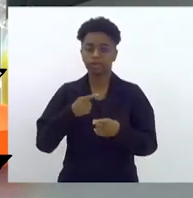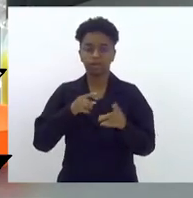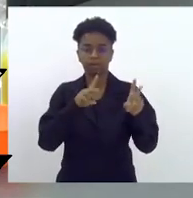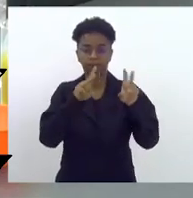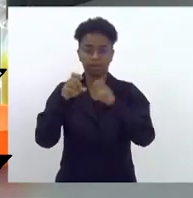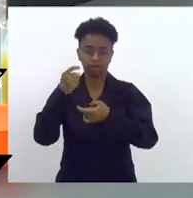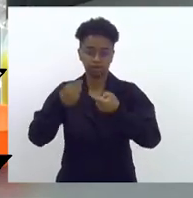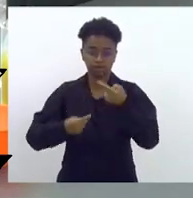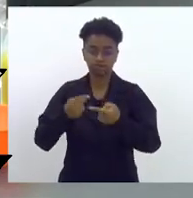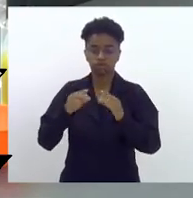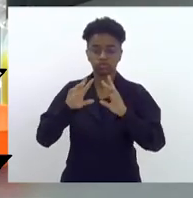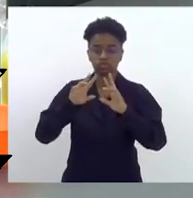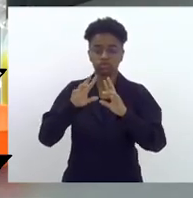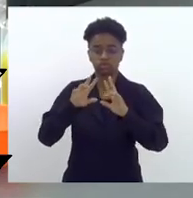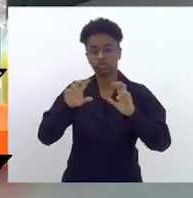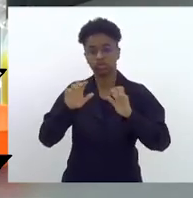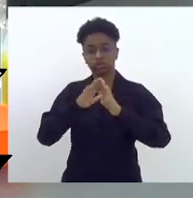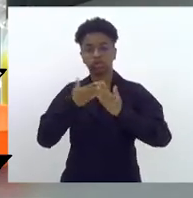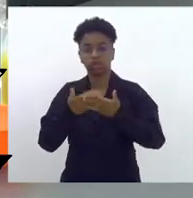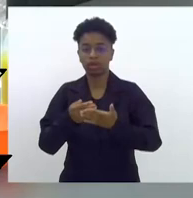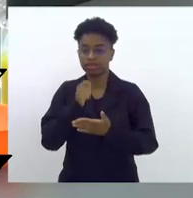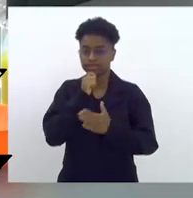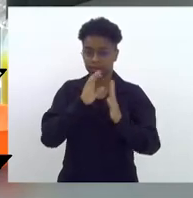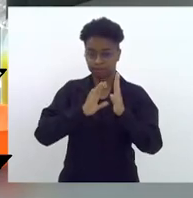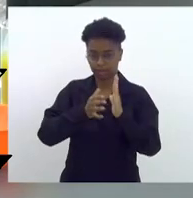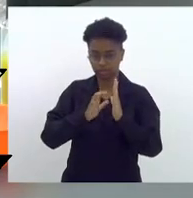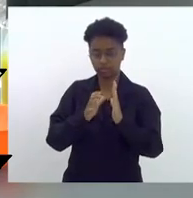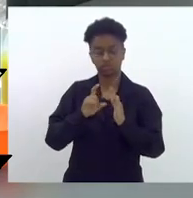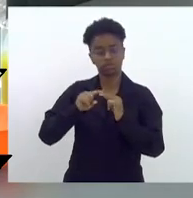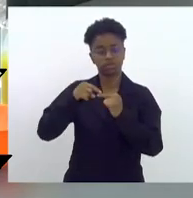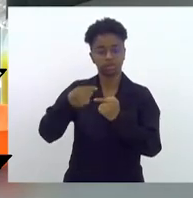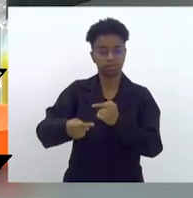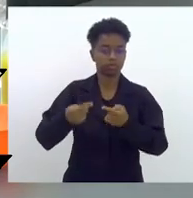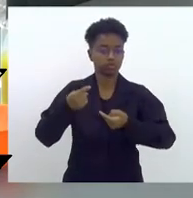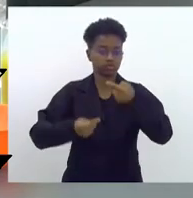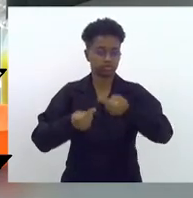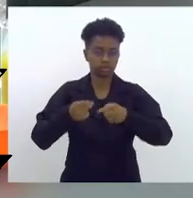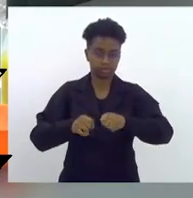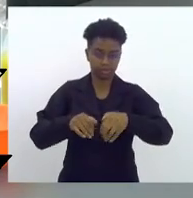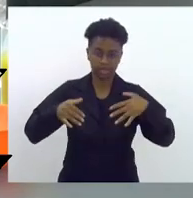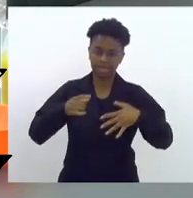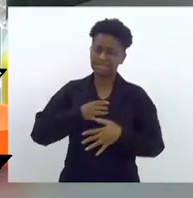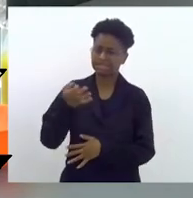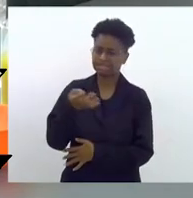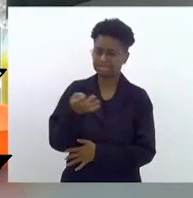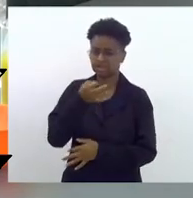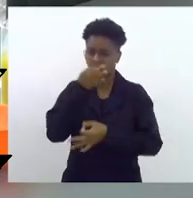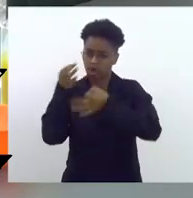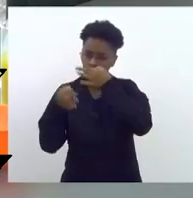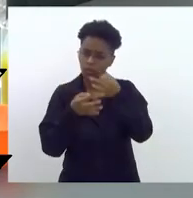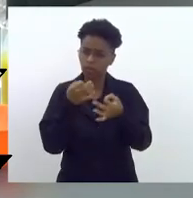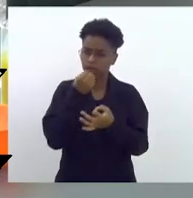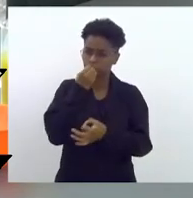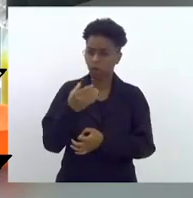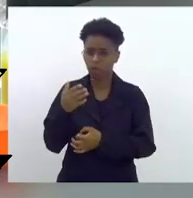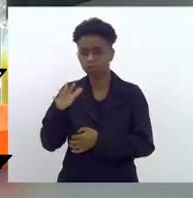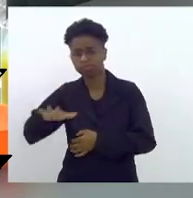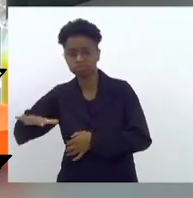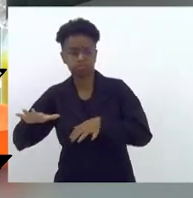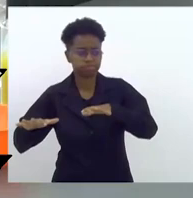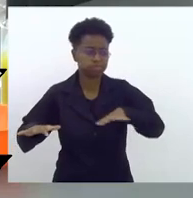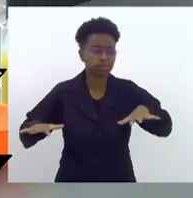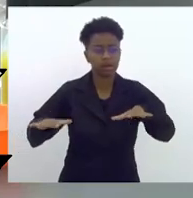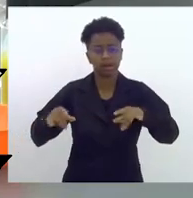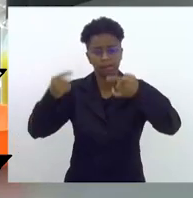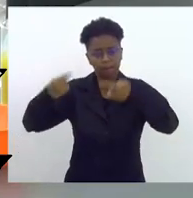relacionada à escola sem partido e que será feita no momento oportuno em plenário tenho convicção que com boa enxer argumentos de um lado e de outro mas